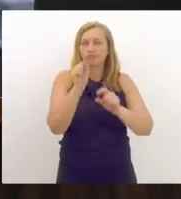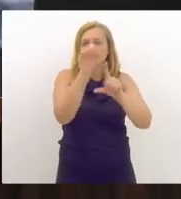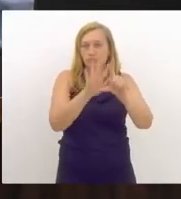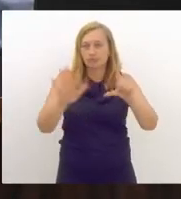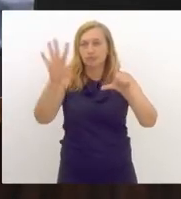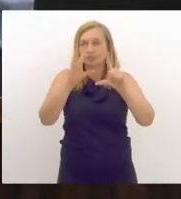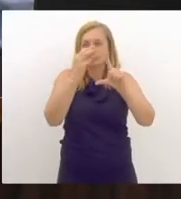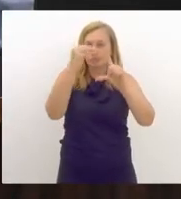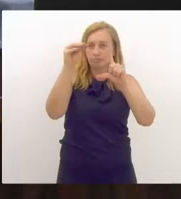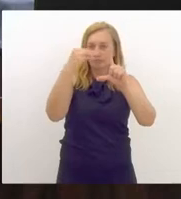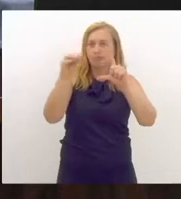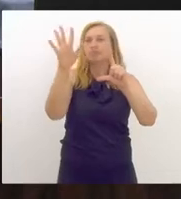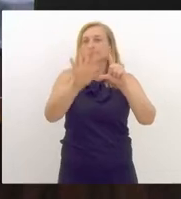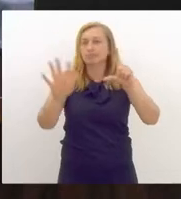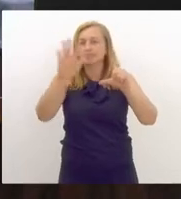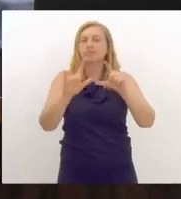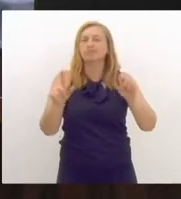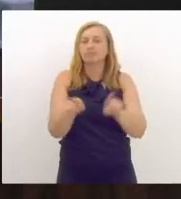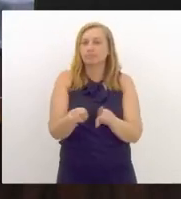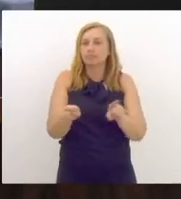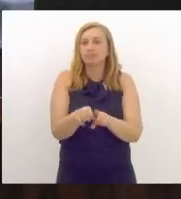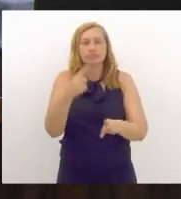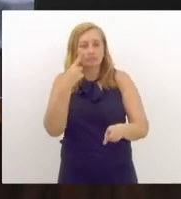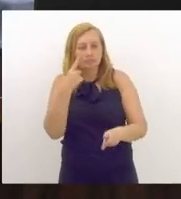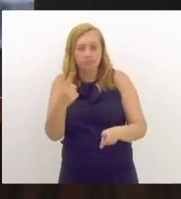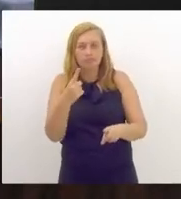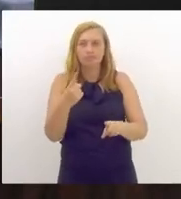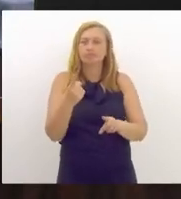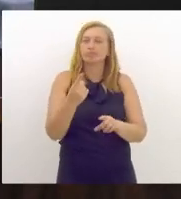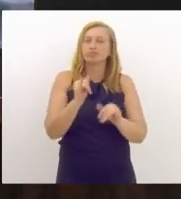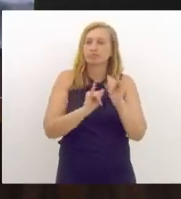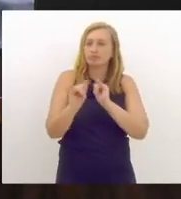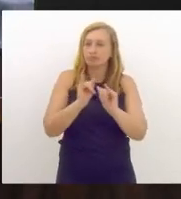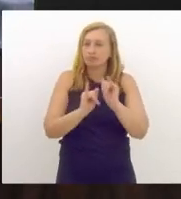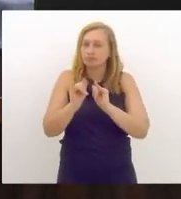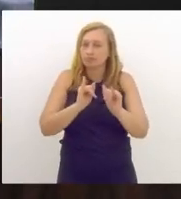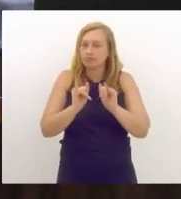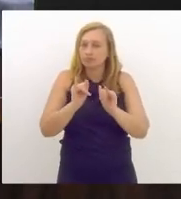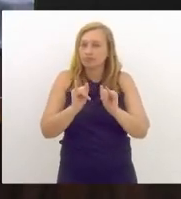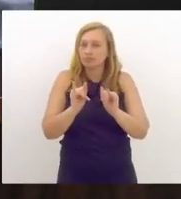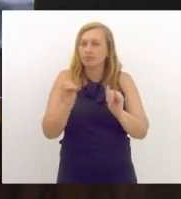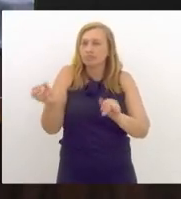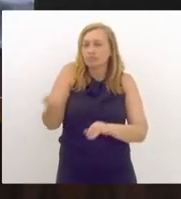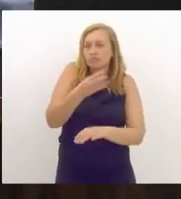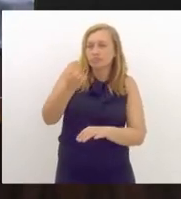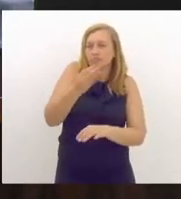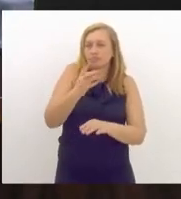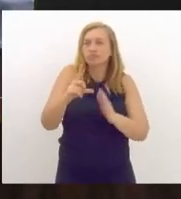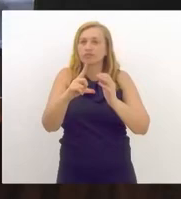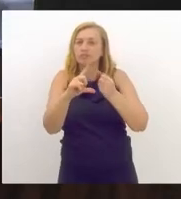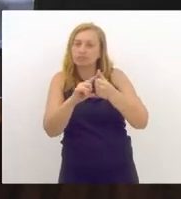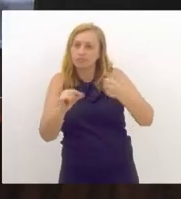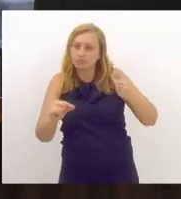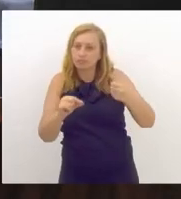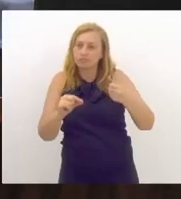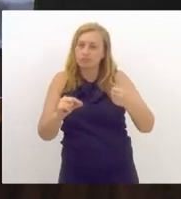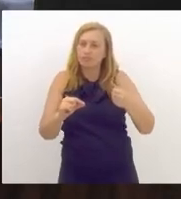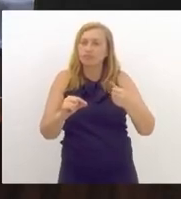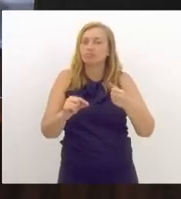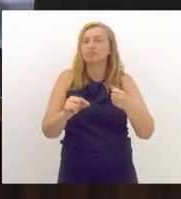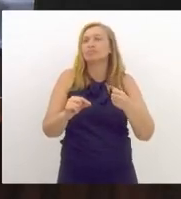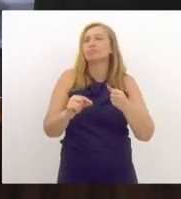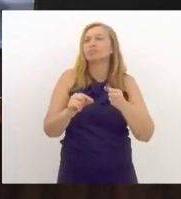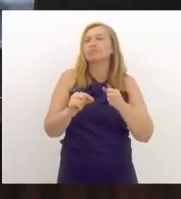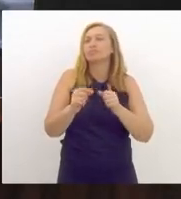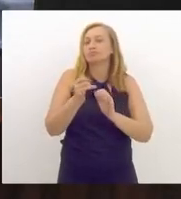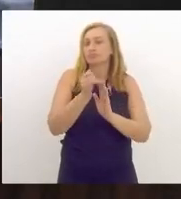também para que vocês possam se debruçar são Dados muito atuais os artigos do relatório são artigos